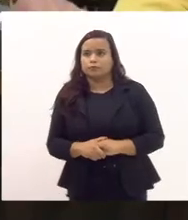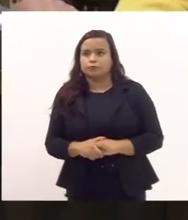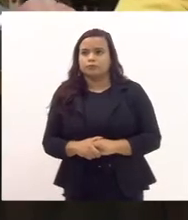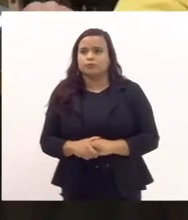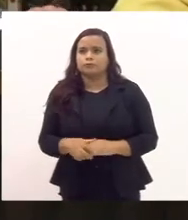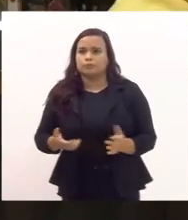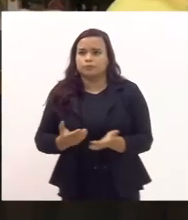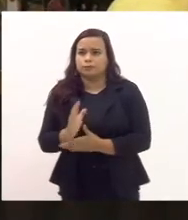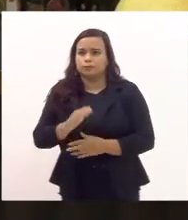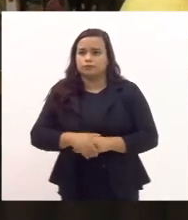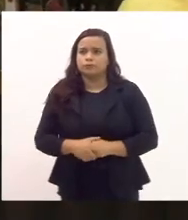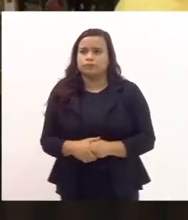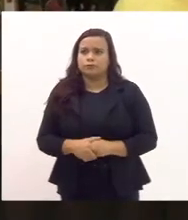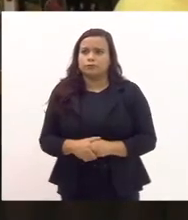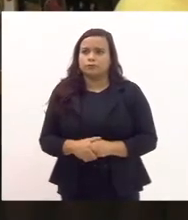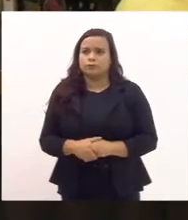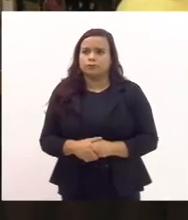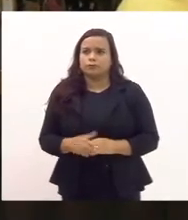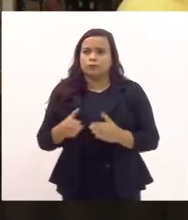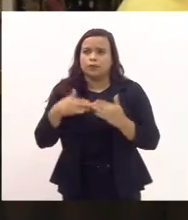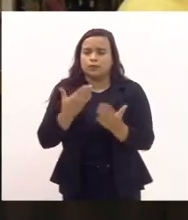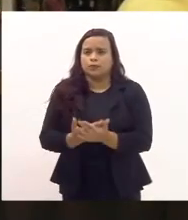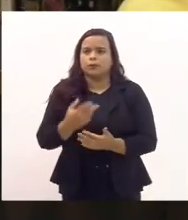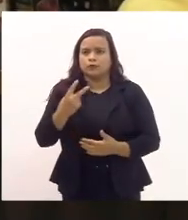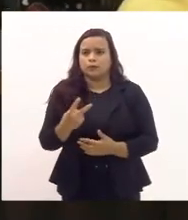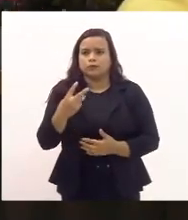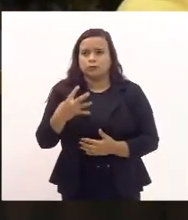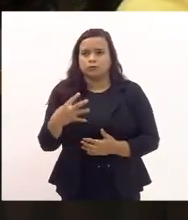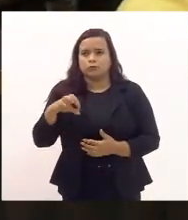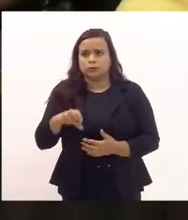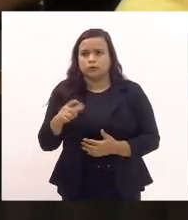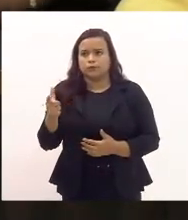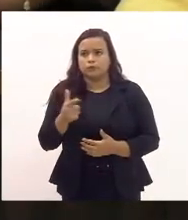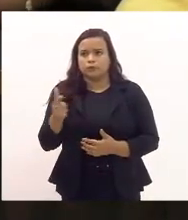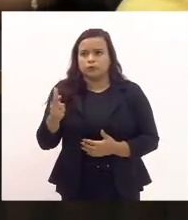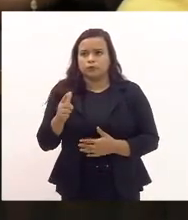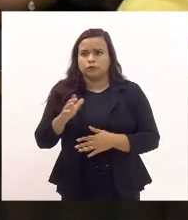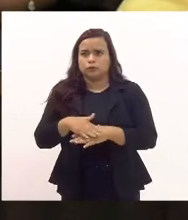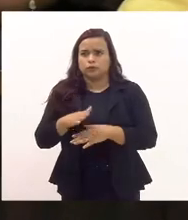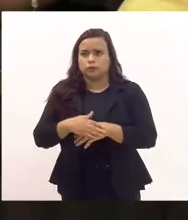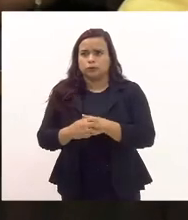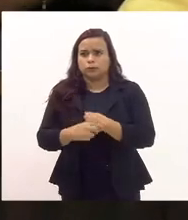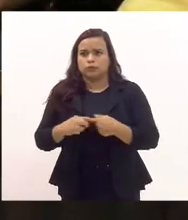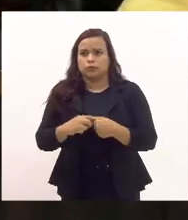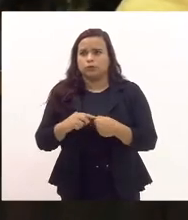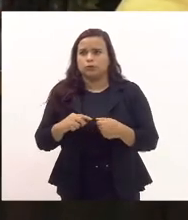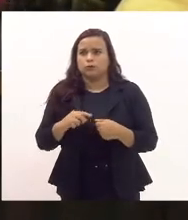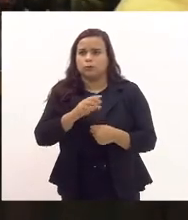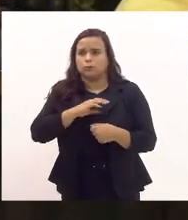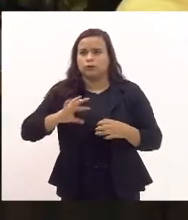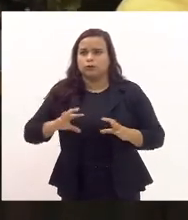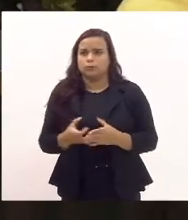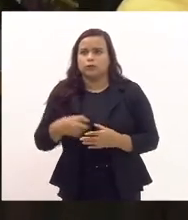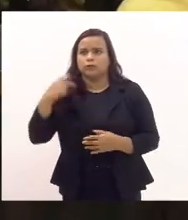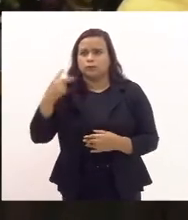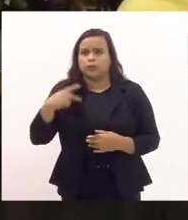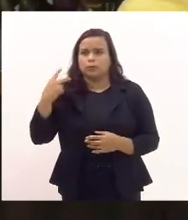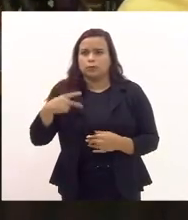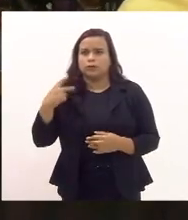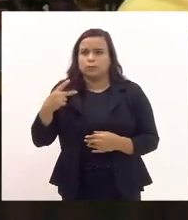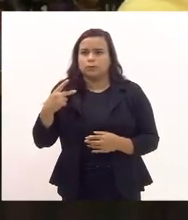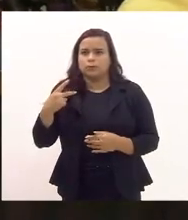aprovado é que alimenta o de 249 de 22 de autoria da comissão parlamentar de inquérito resolução